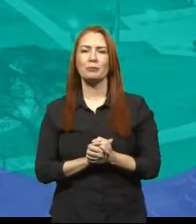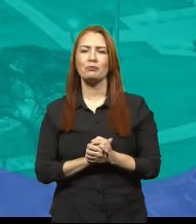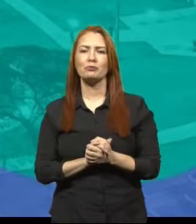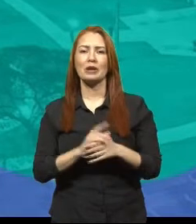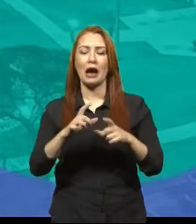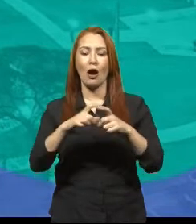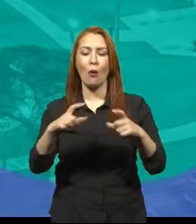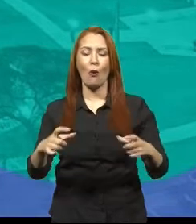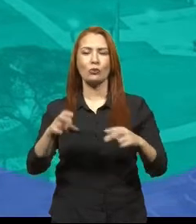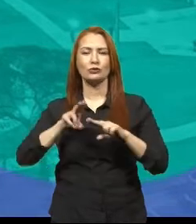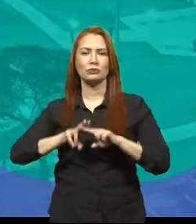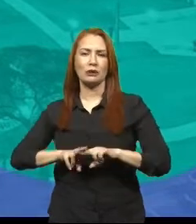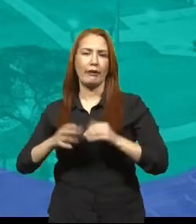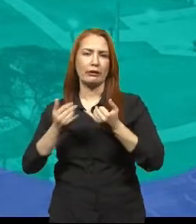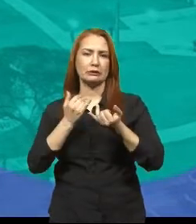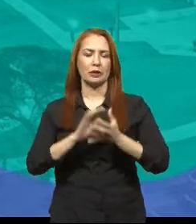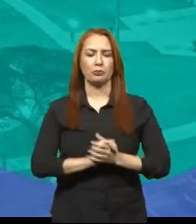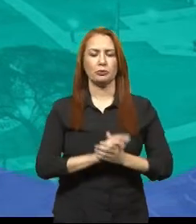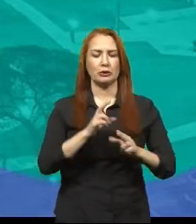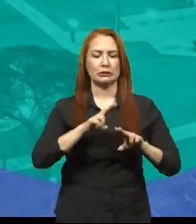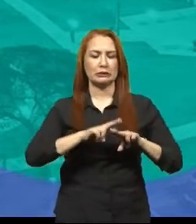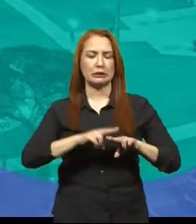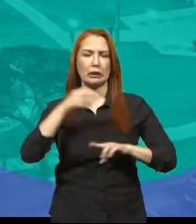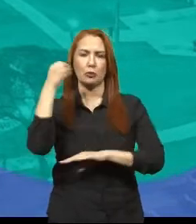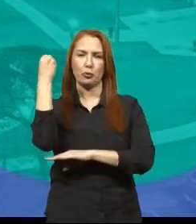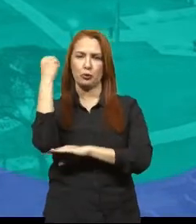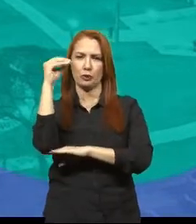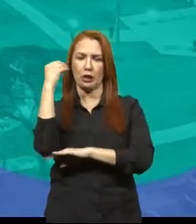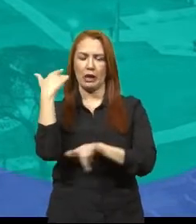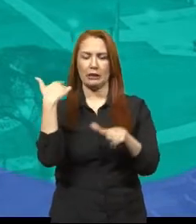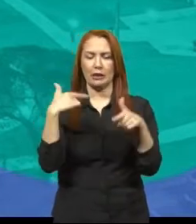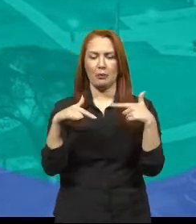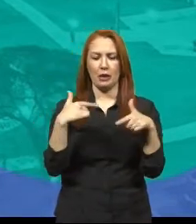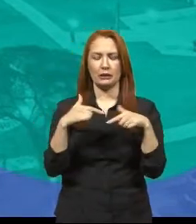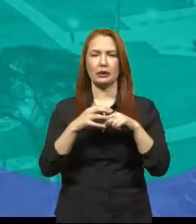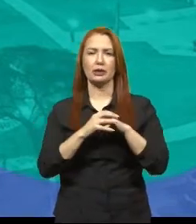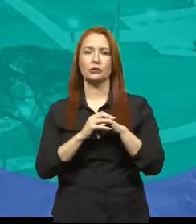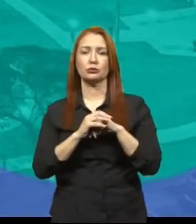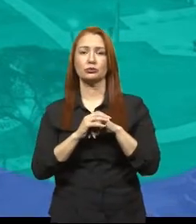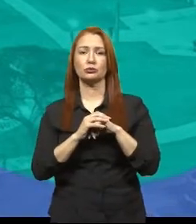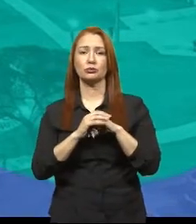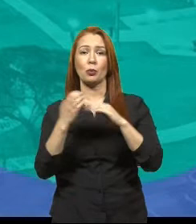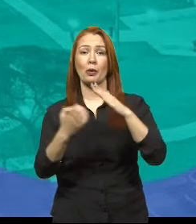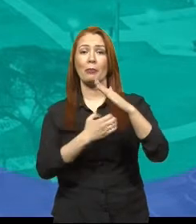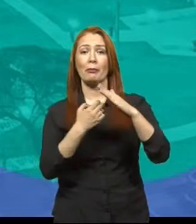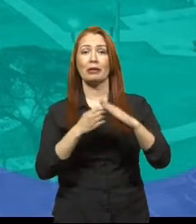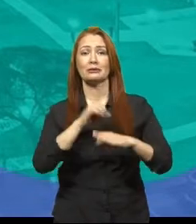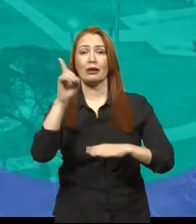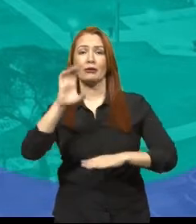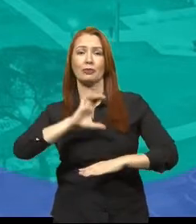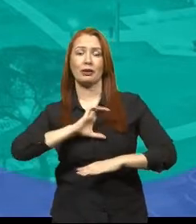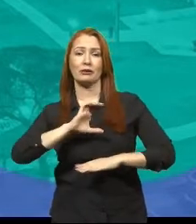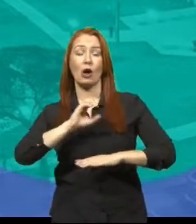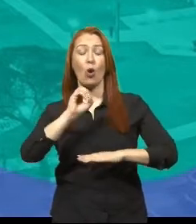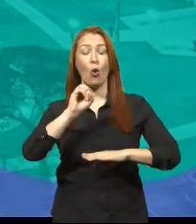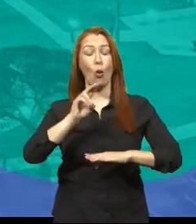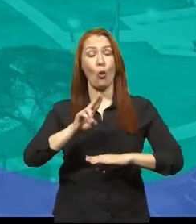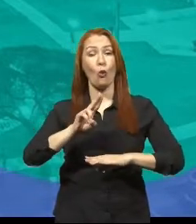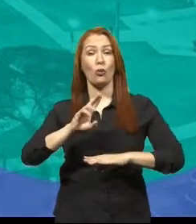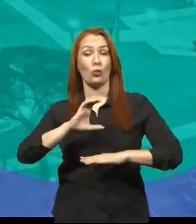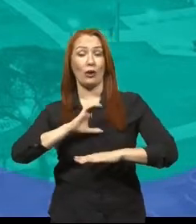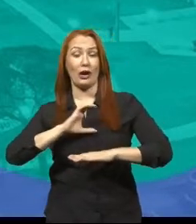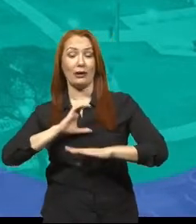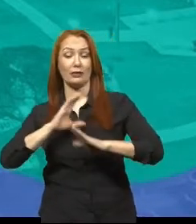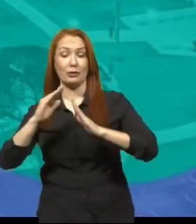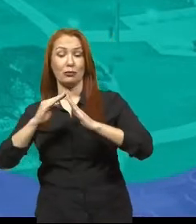você esteja. Você pode estar em Porto Alegre trabalhando para uma empresa do Canadá ou estar no Canadá trabalhando para uma